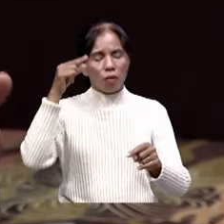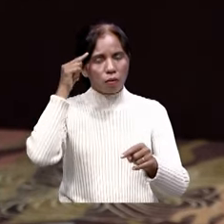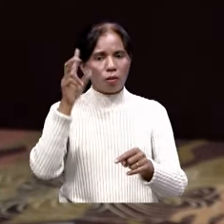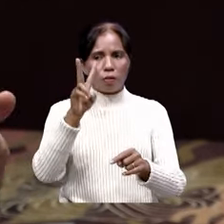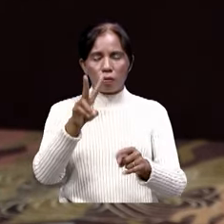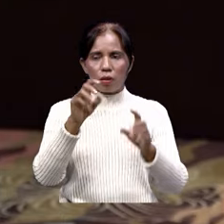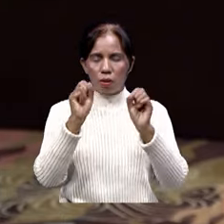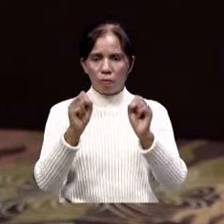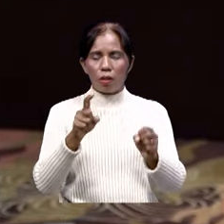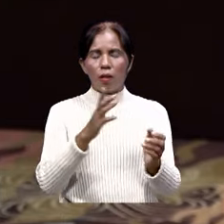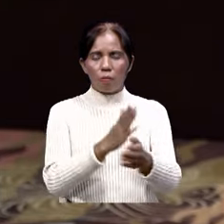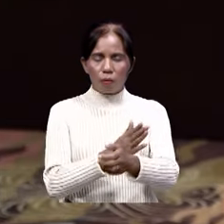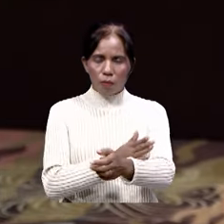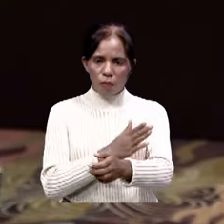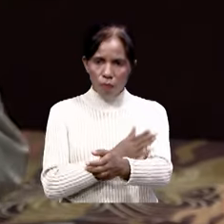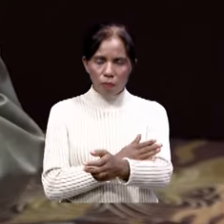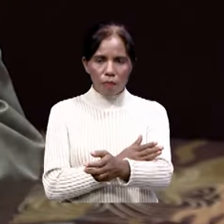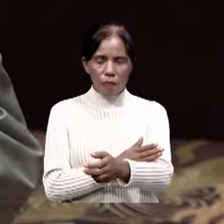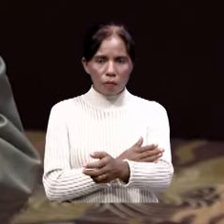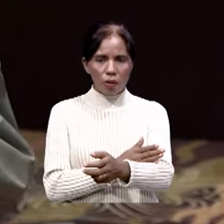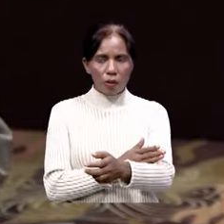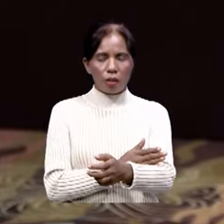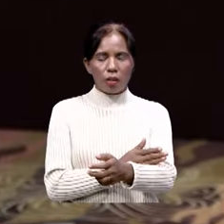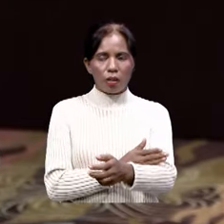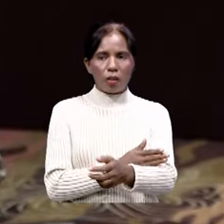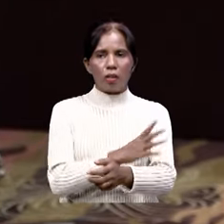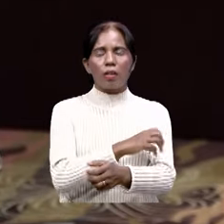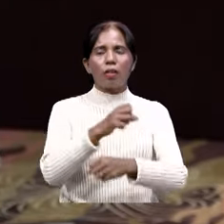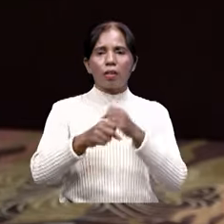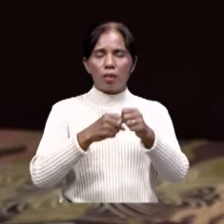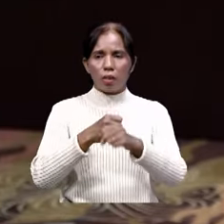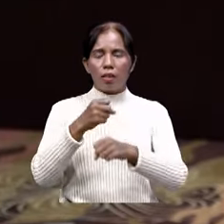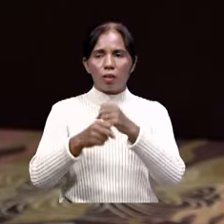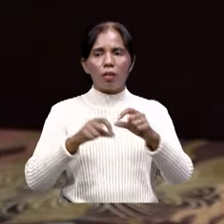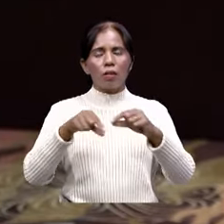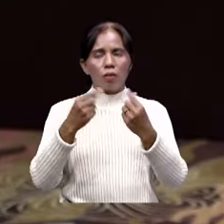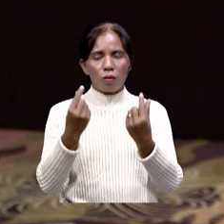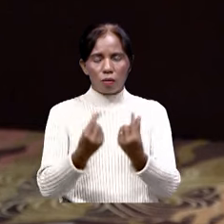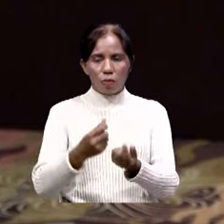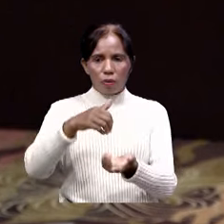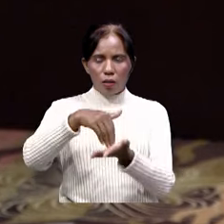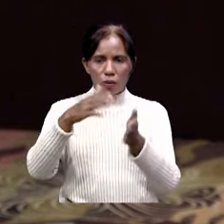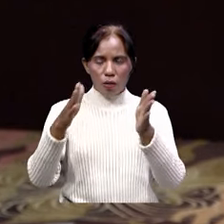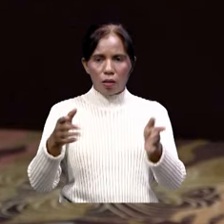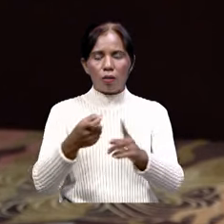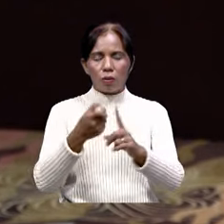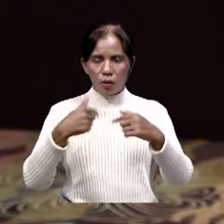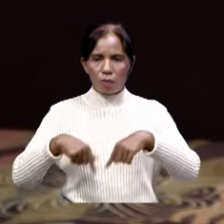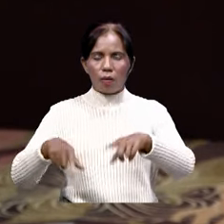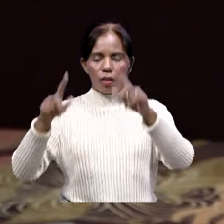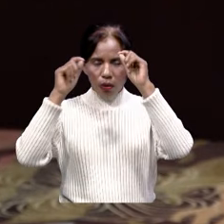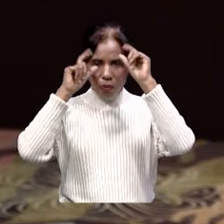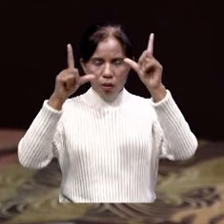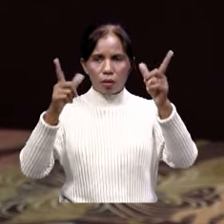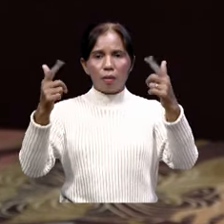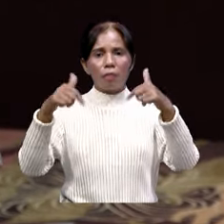bele promove intercâmbio. Tintina, un bel grup, studenti, s-o sineba, Timor-Leste, s-o Timor-Leste,